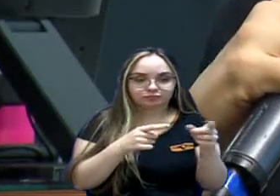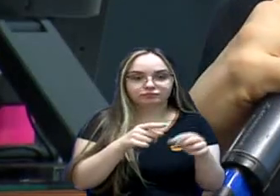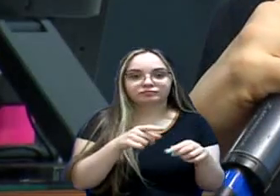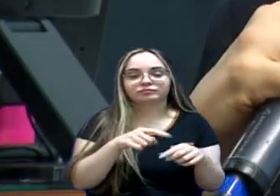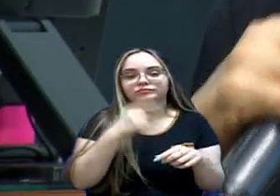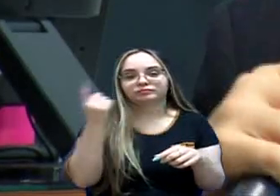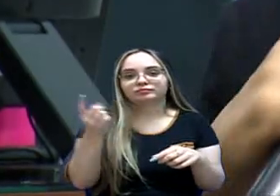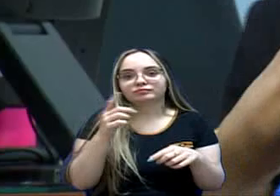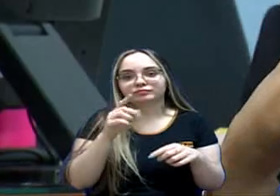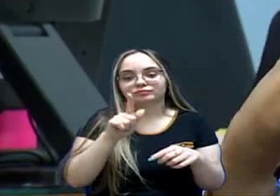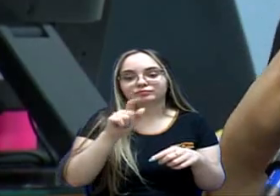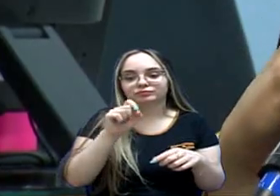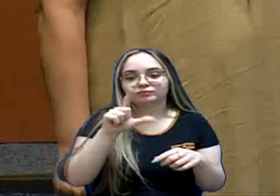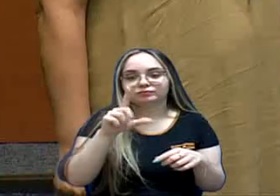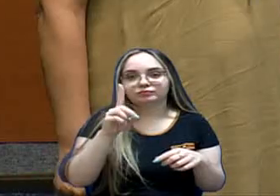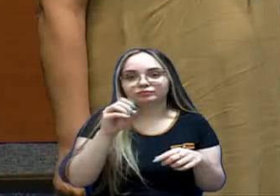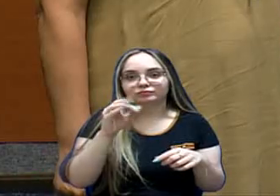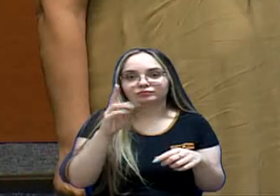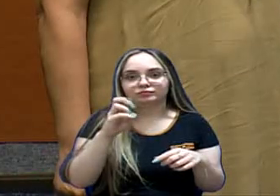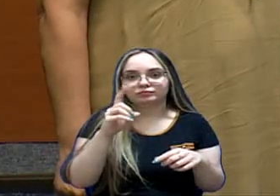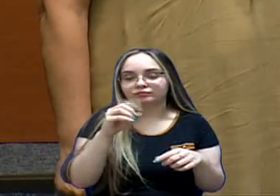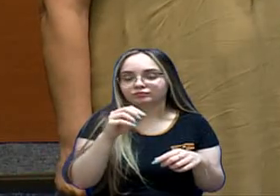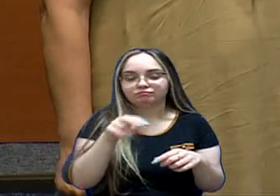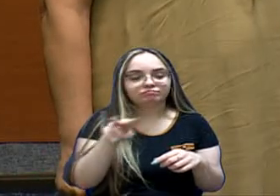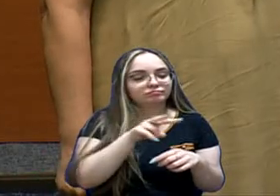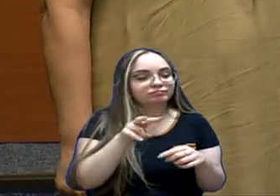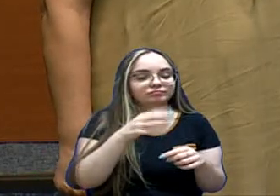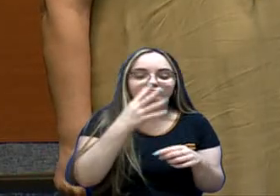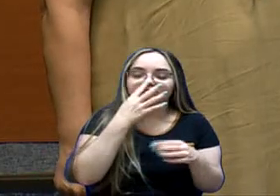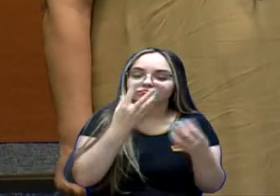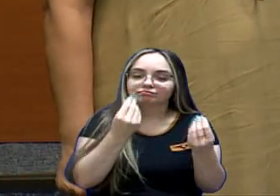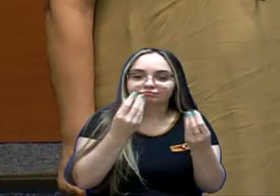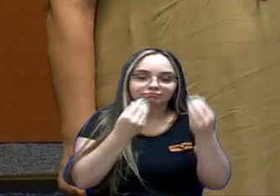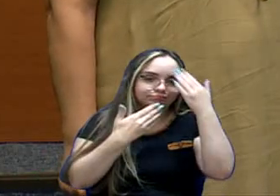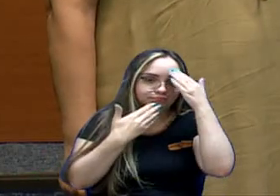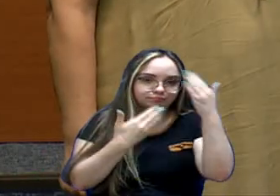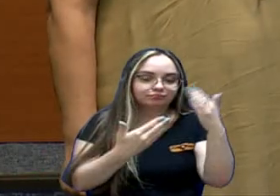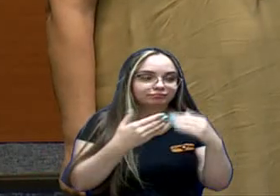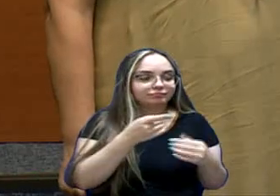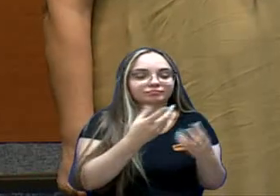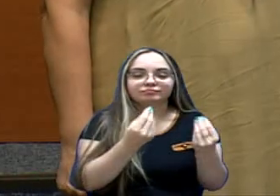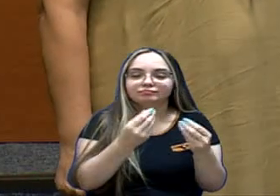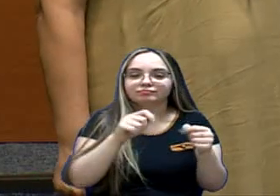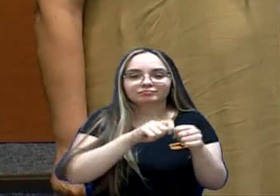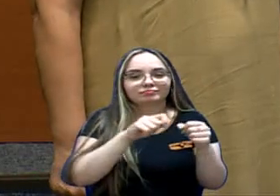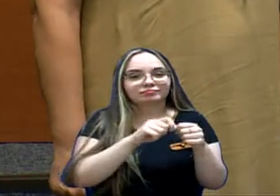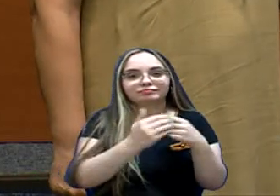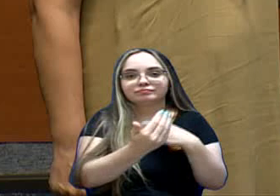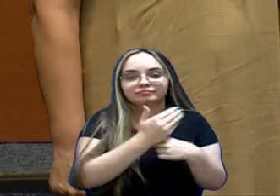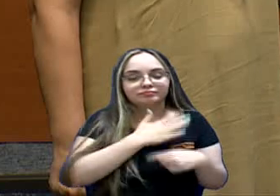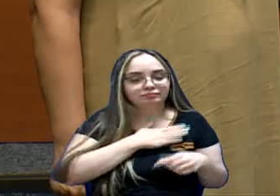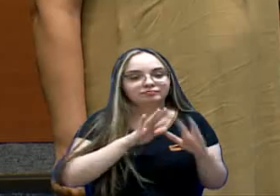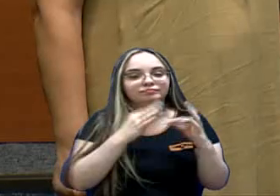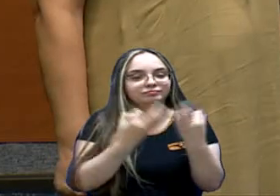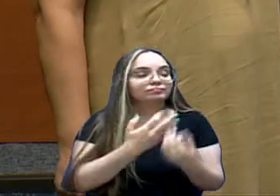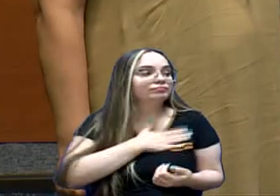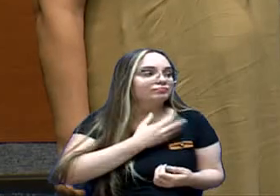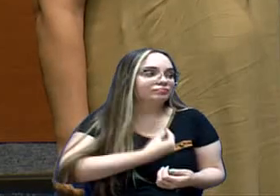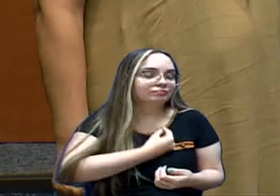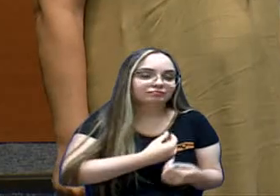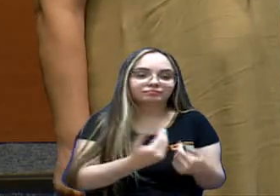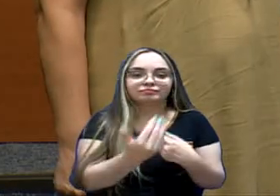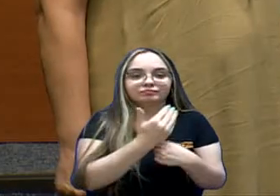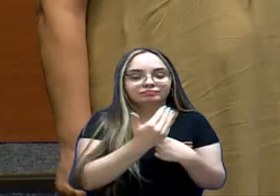para o senhor. Mais que merecido, doutor Jajura. Muito obrigado por tudo que o senhor fez por mim, por minha família, por minha vida,